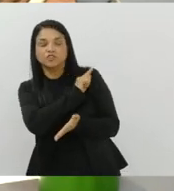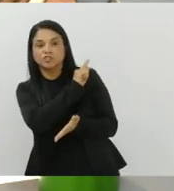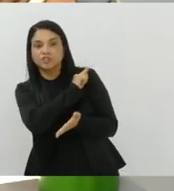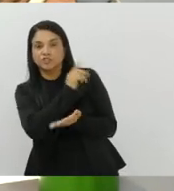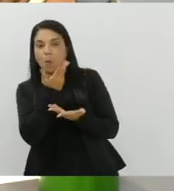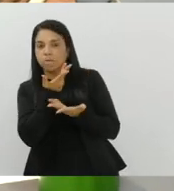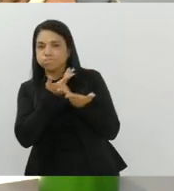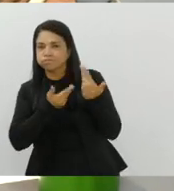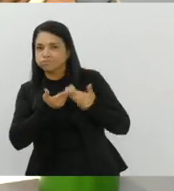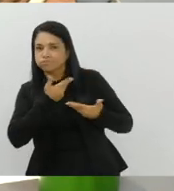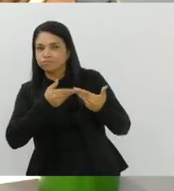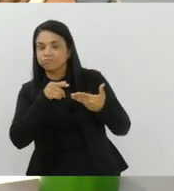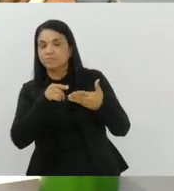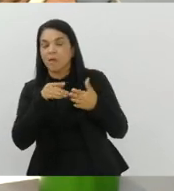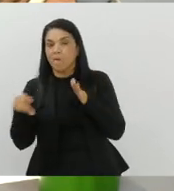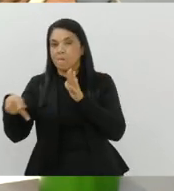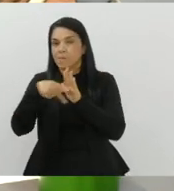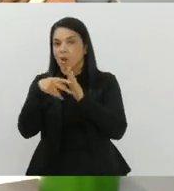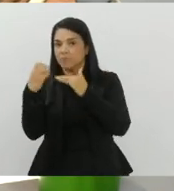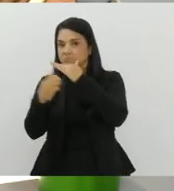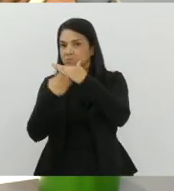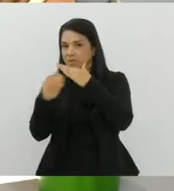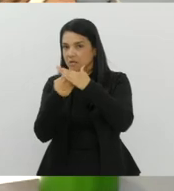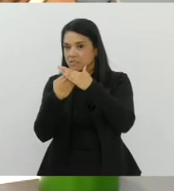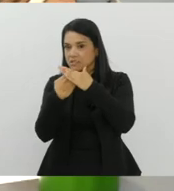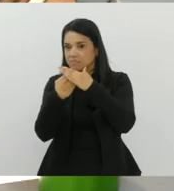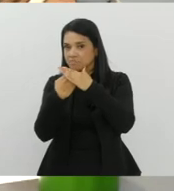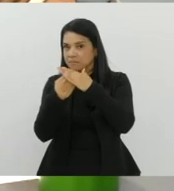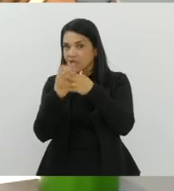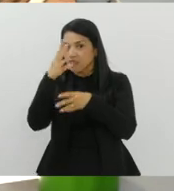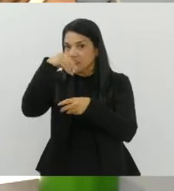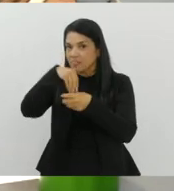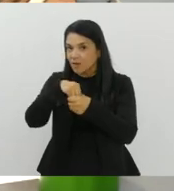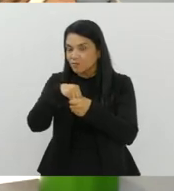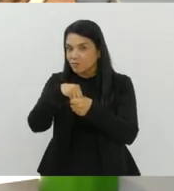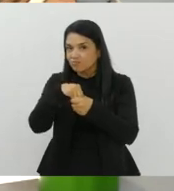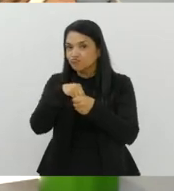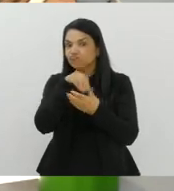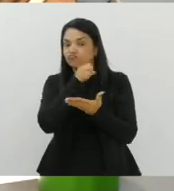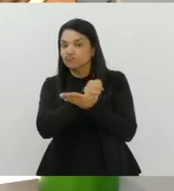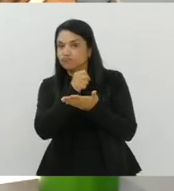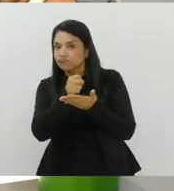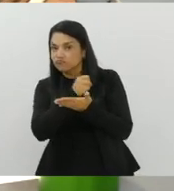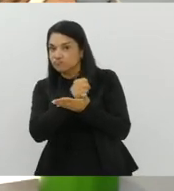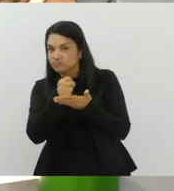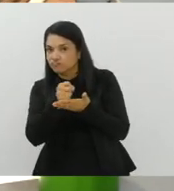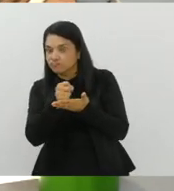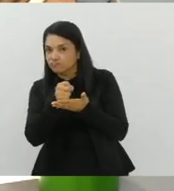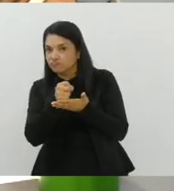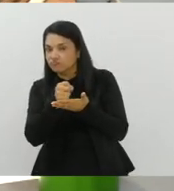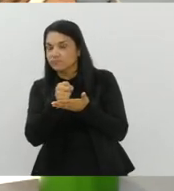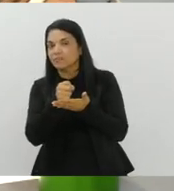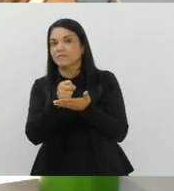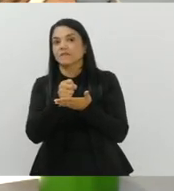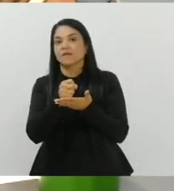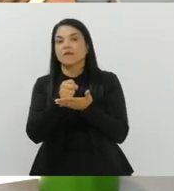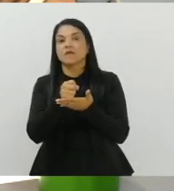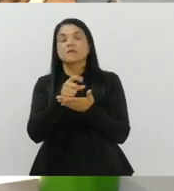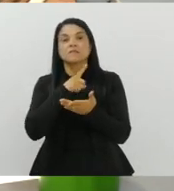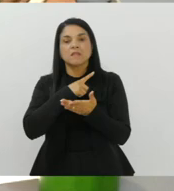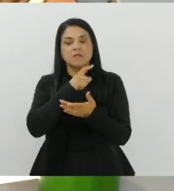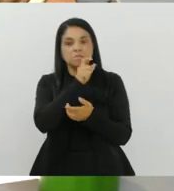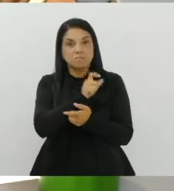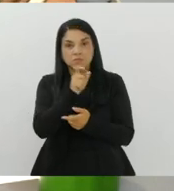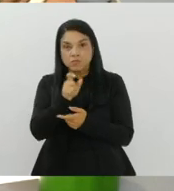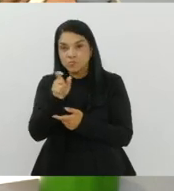da própria operadora que deveria fazer essa gestão interna e fazer essa contratação? A gente tem casos,